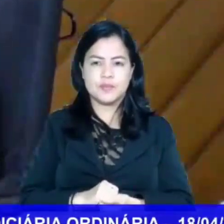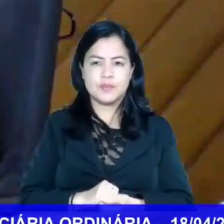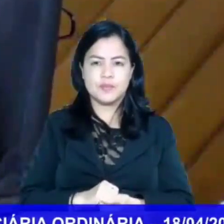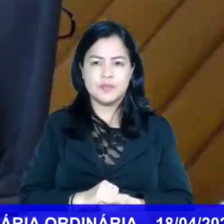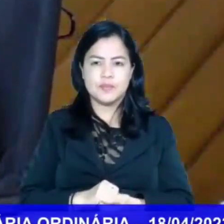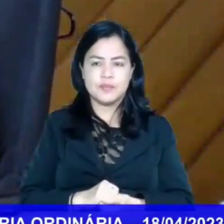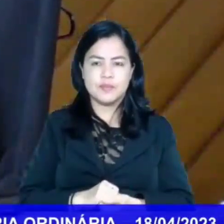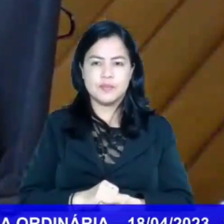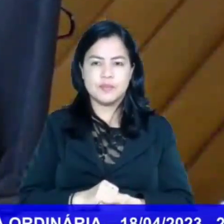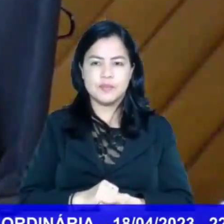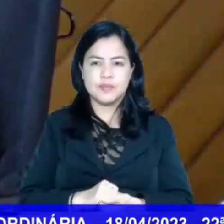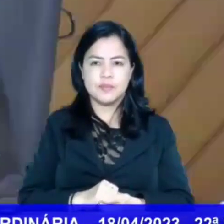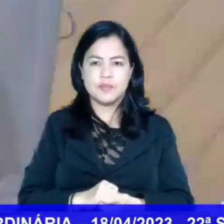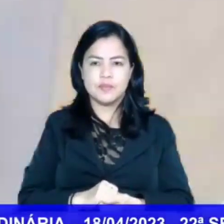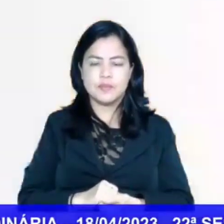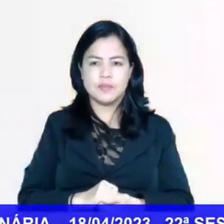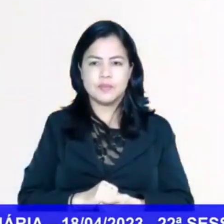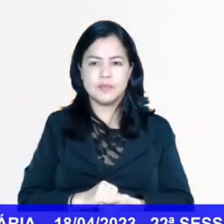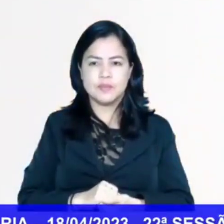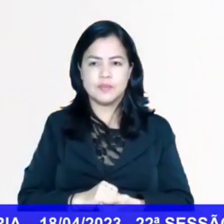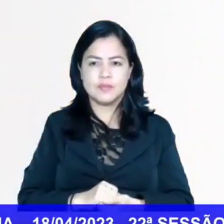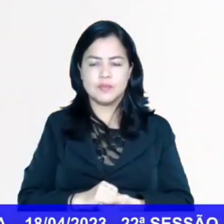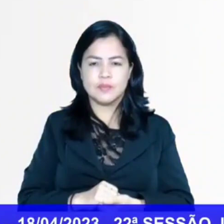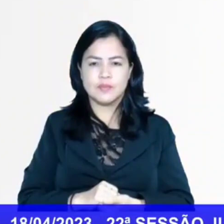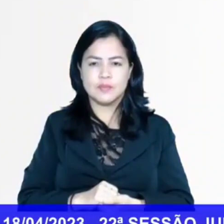Foco desembargador João Lages.